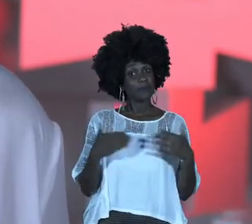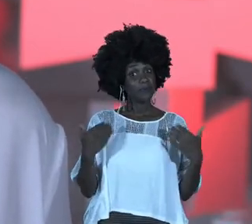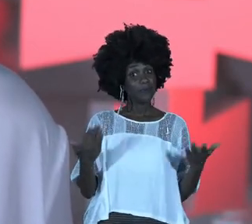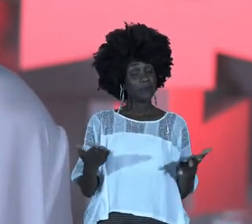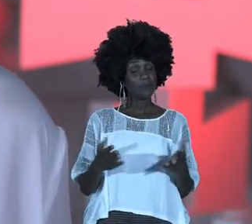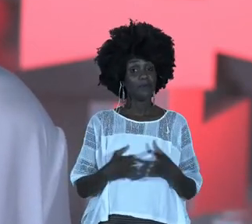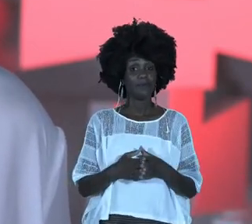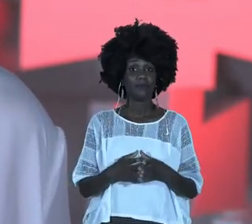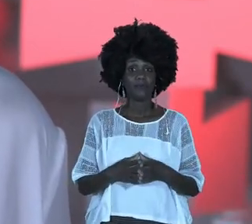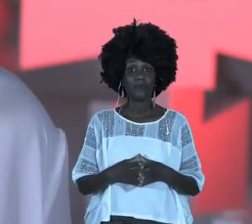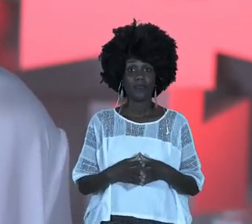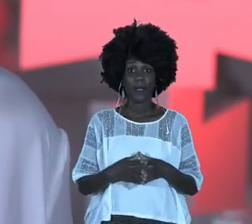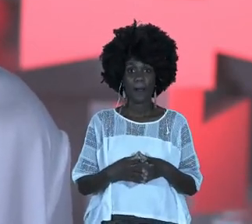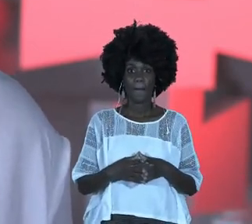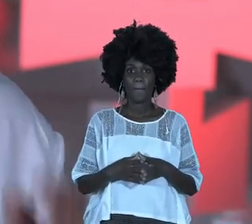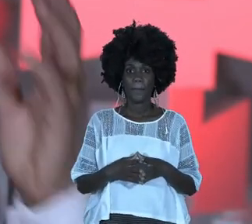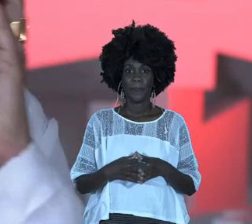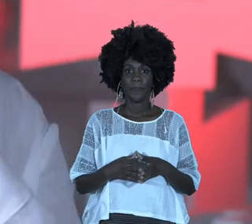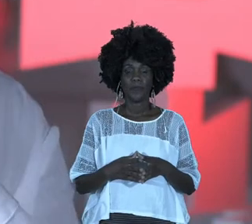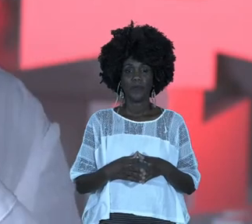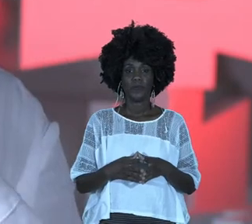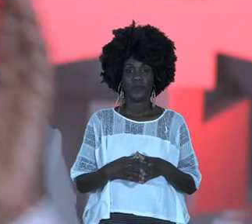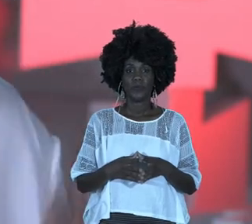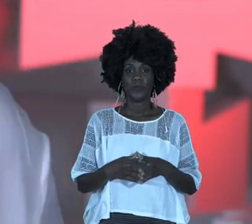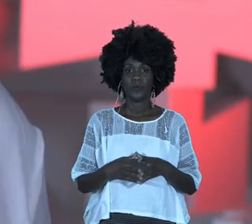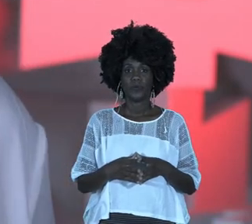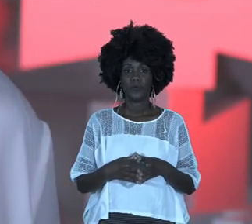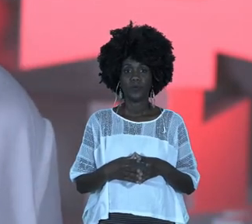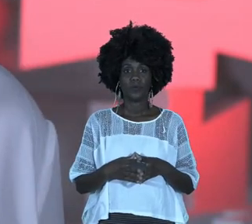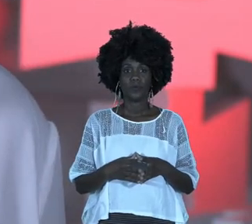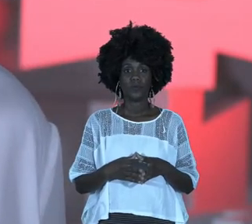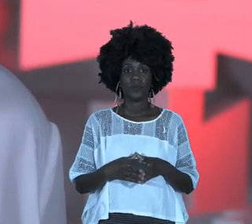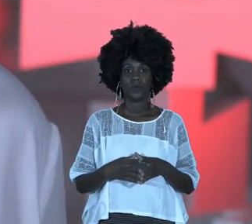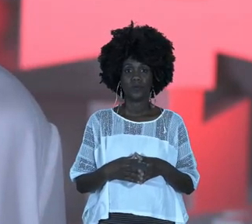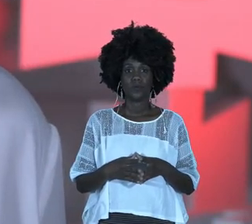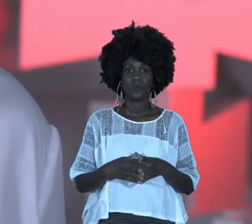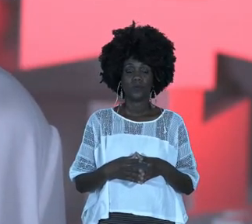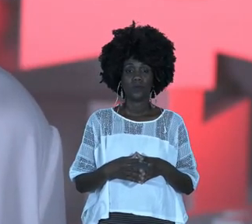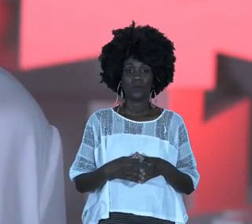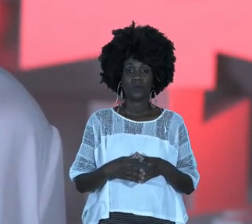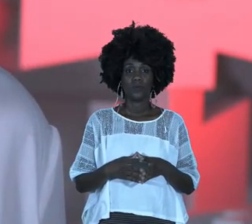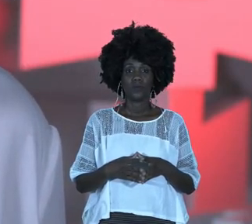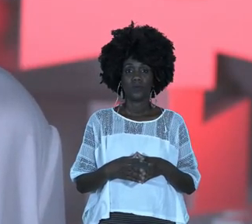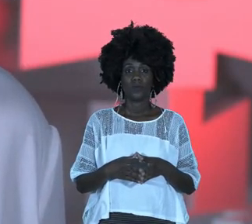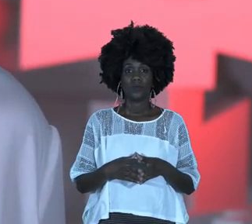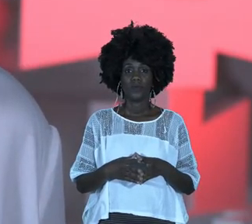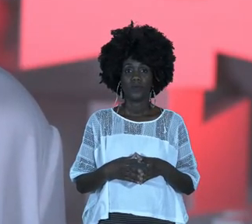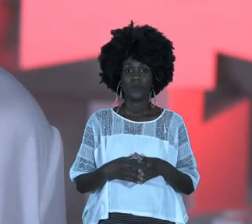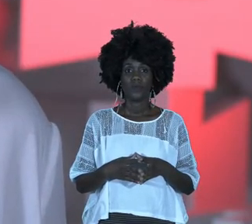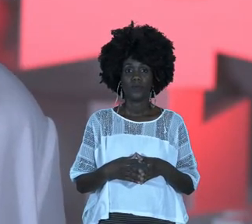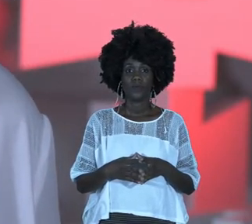enfim, novos baianos, né? Beleza. Então,